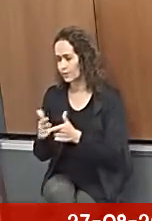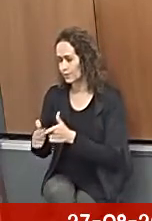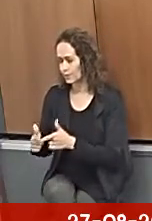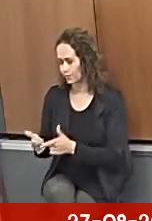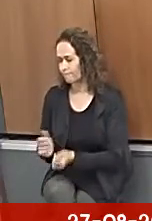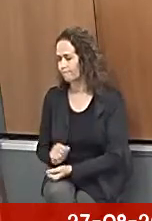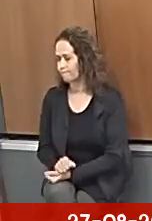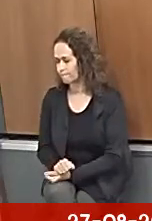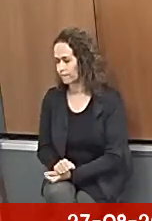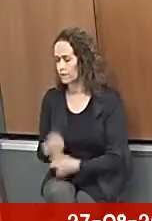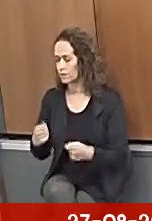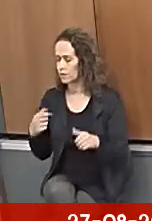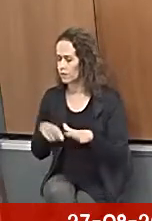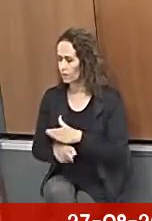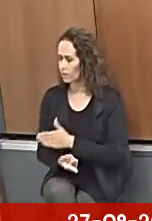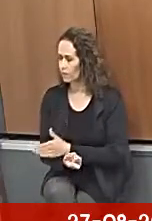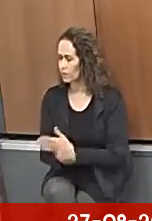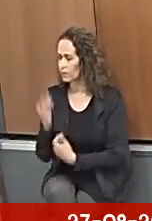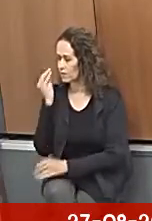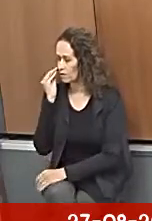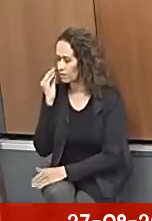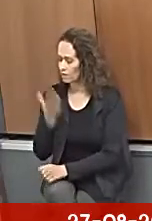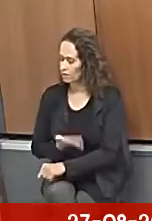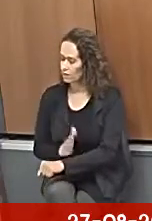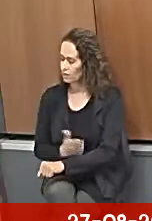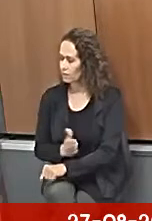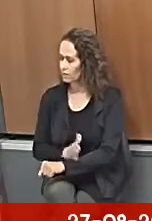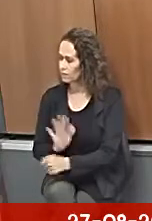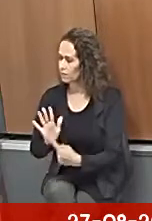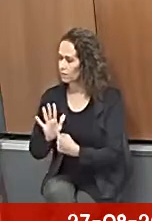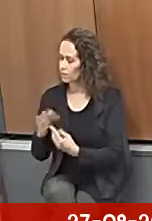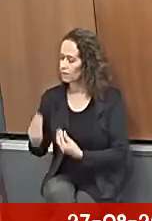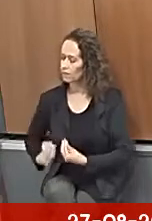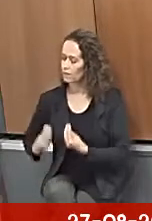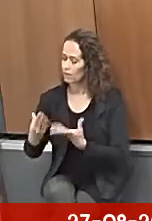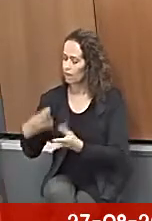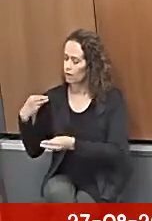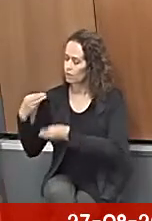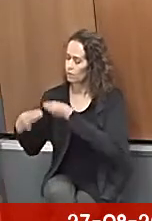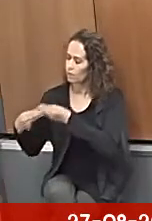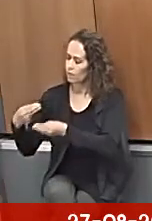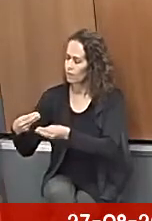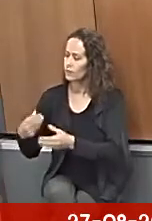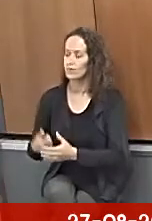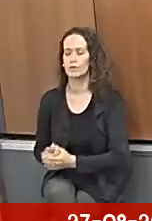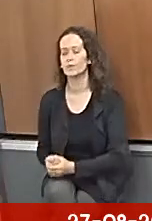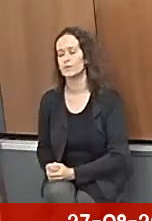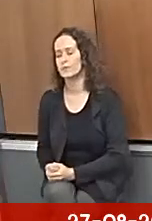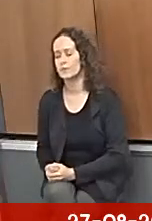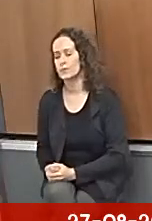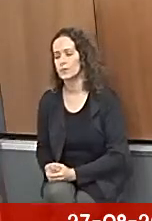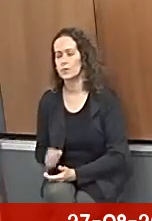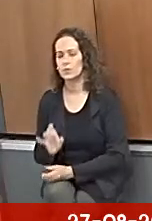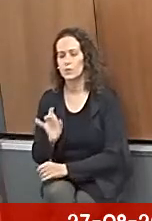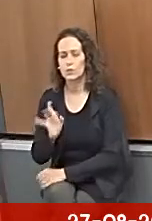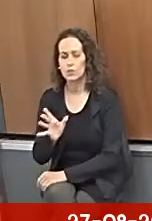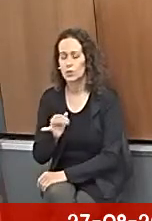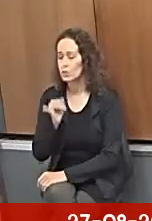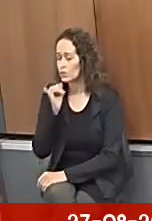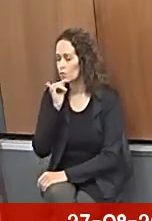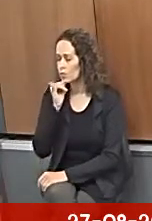disse ir a fundo e tentar na prática deixar um legado sobre colo só dá um exemplo do que falando na